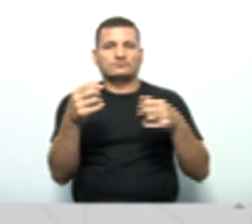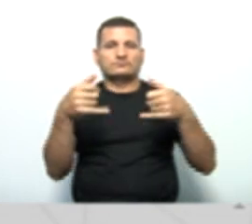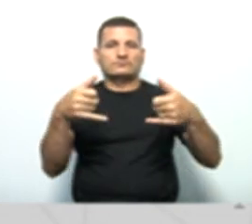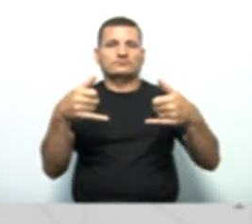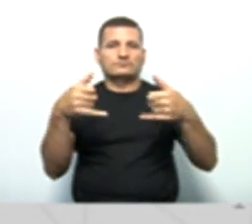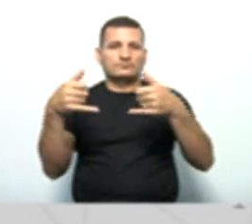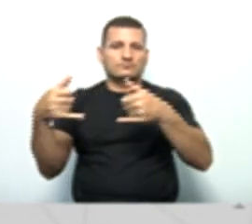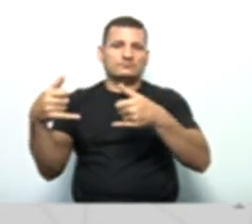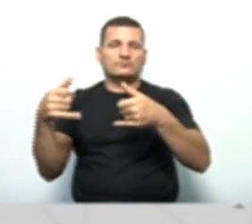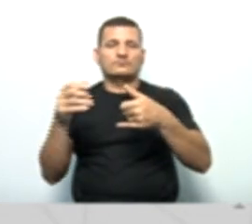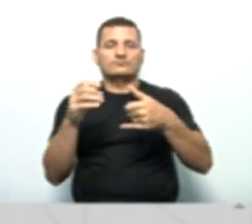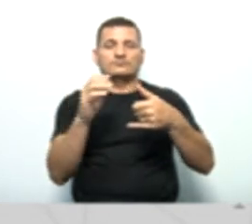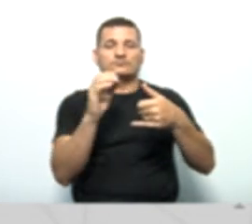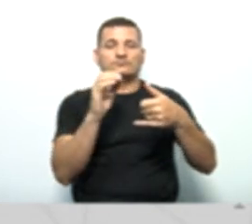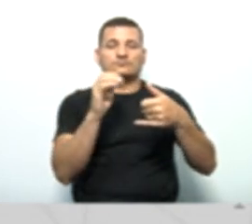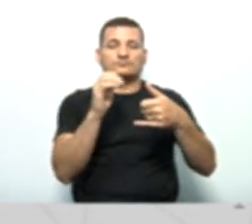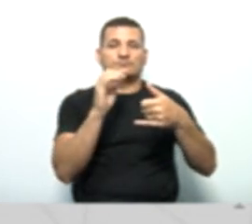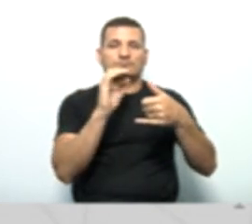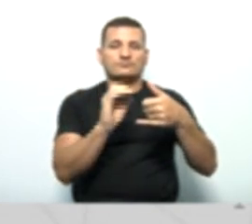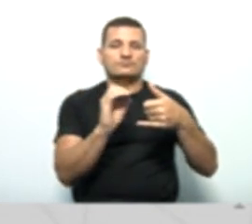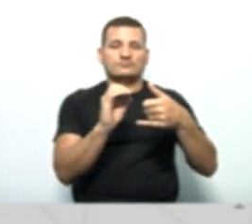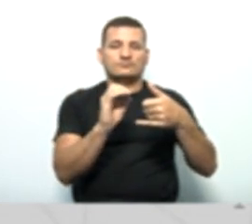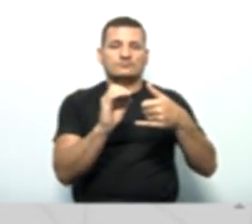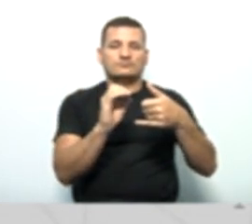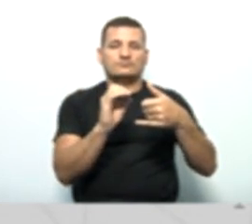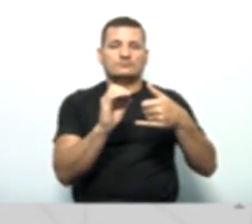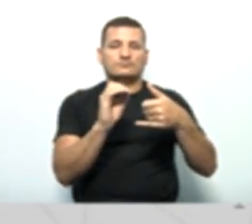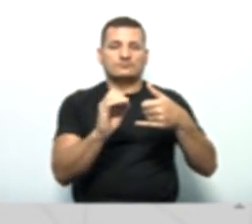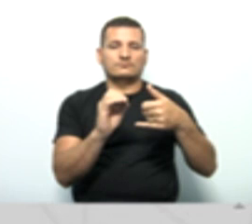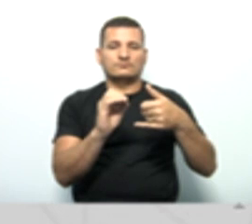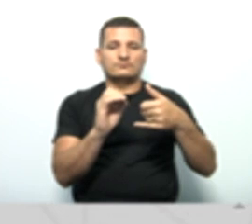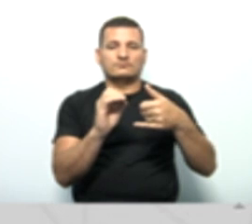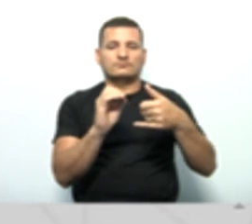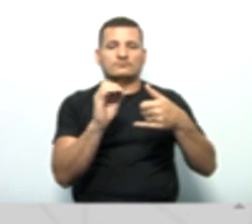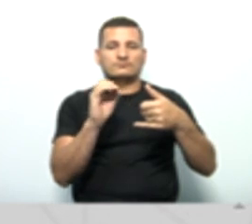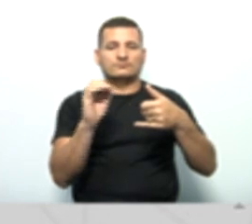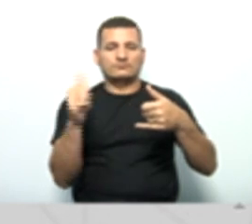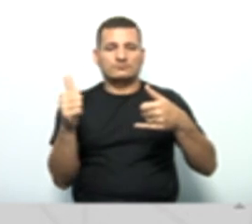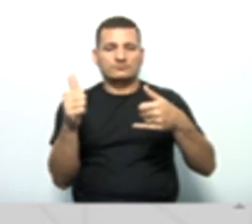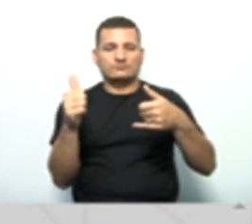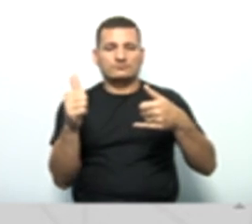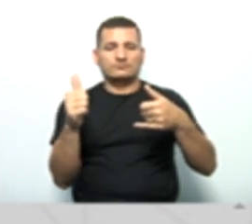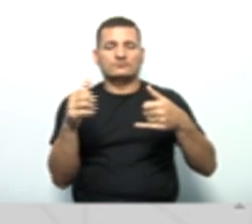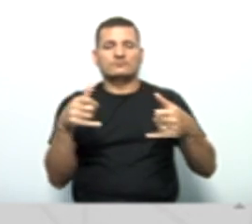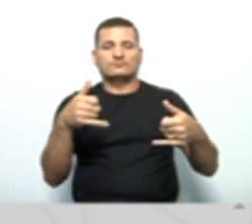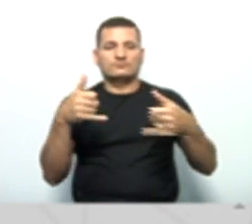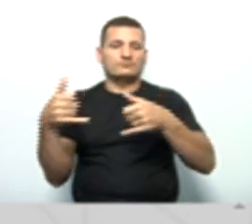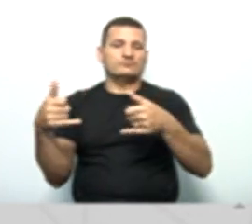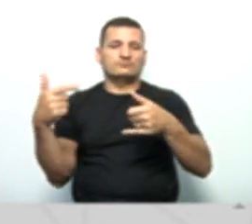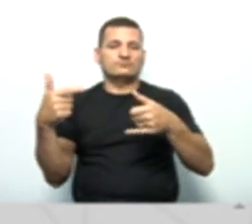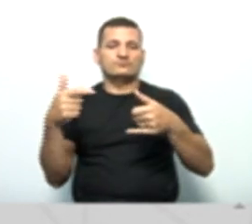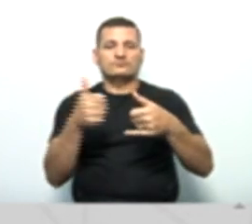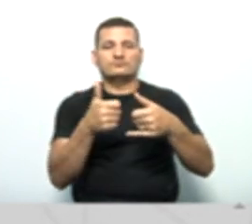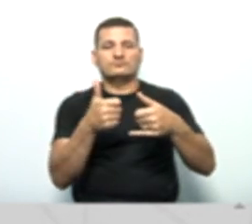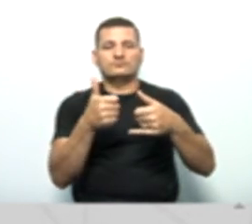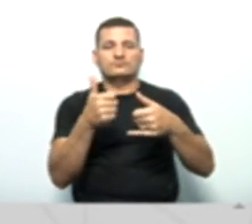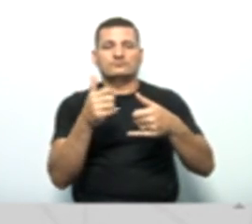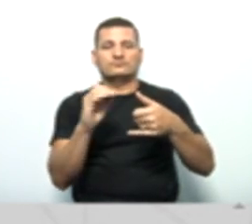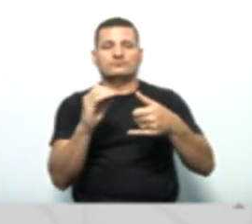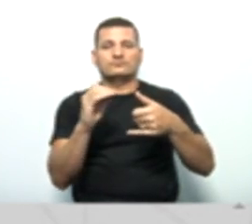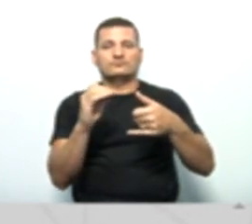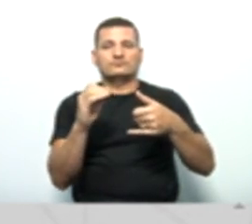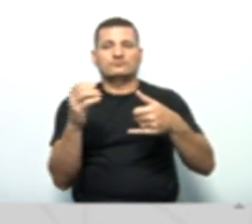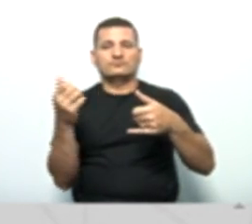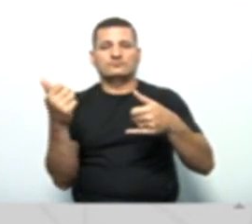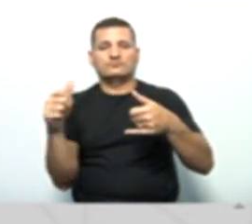com os elementos 0 e 0, 1 no primeiro array e no segundo 10 e 11 no segundo array, que no